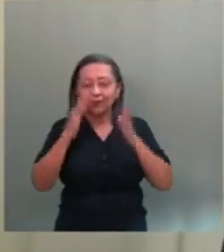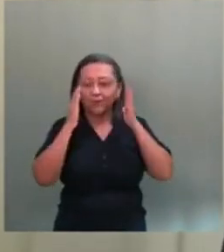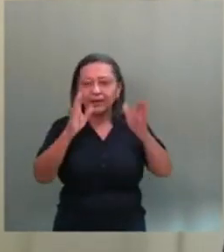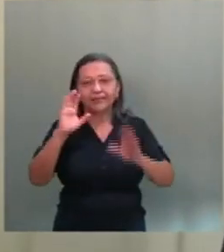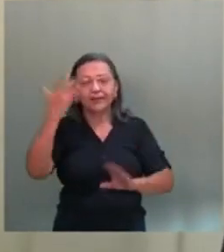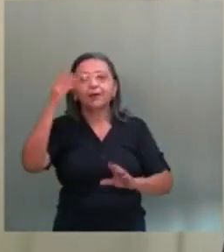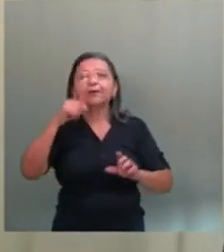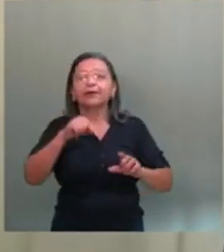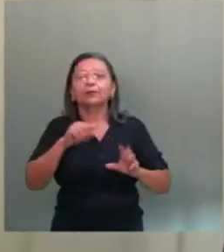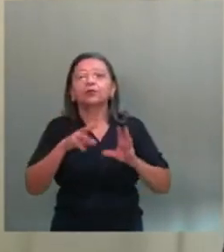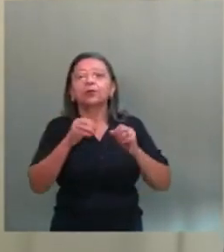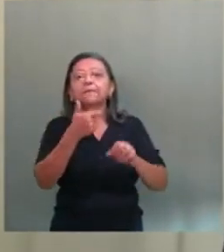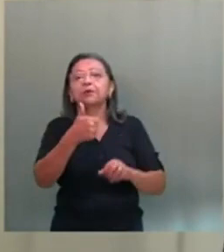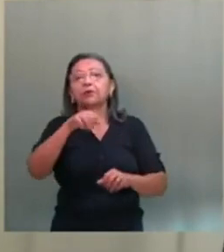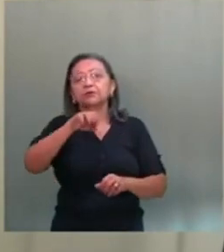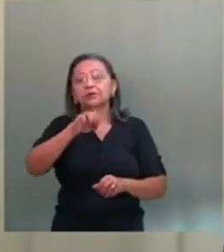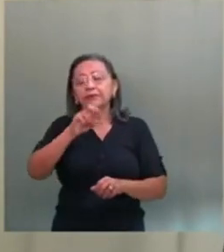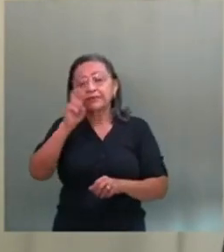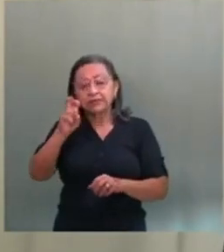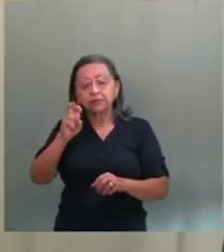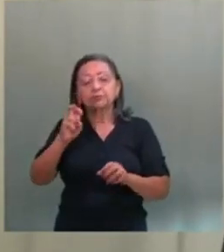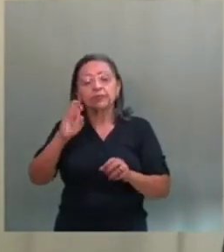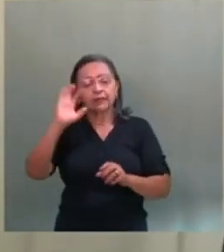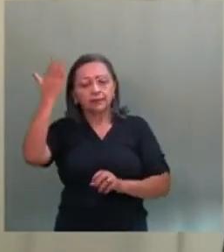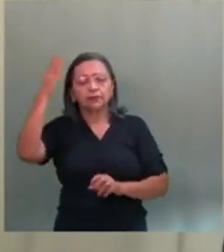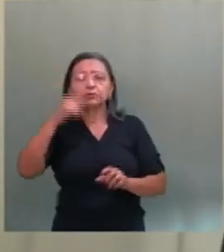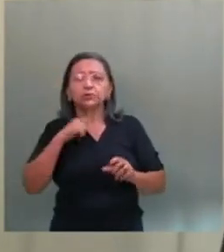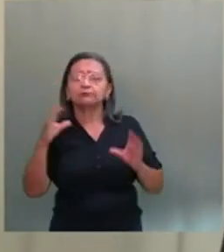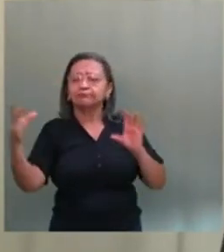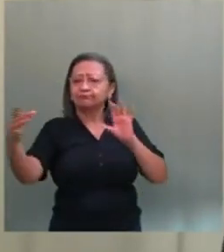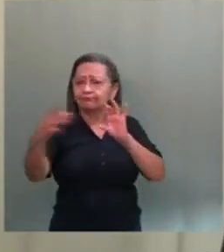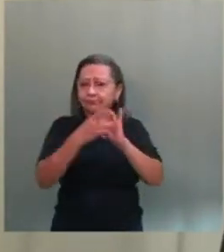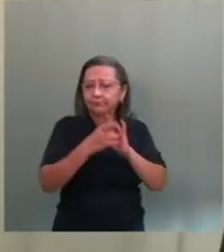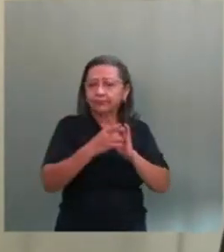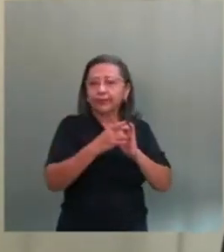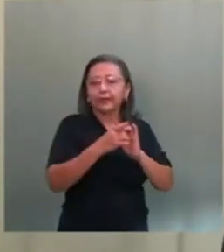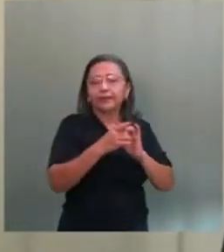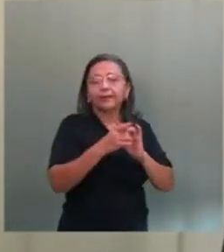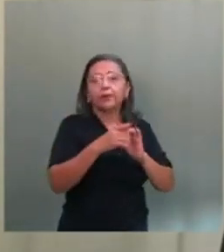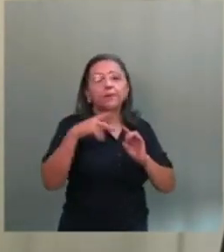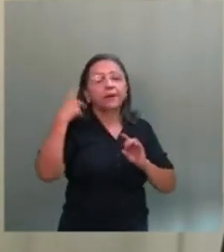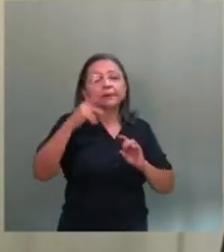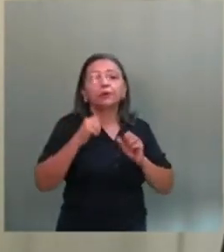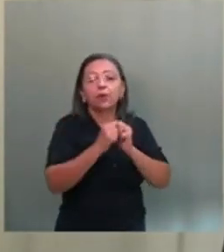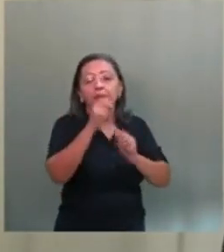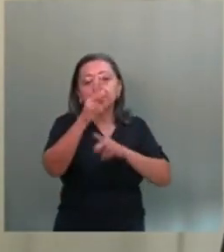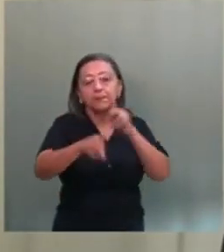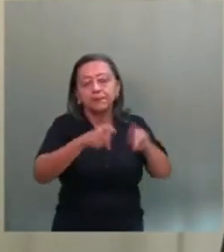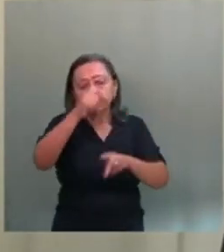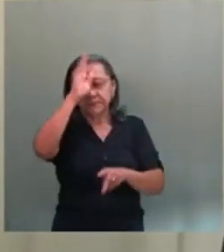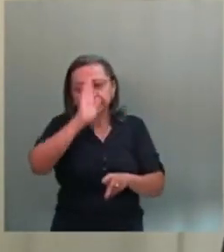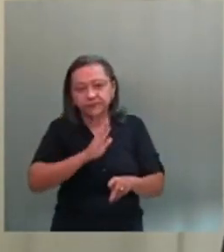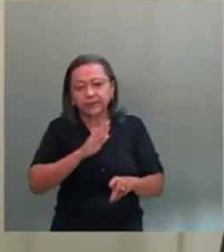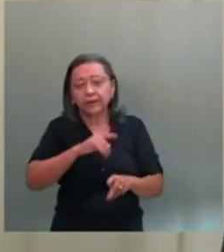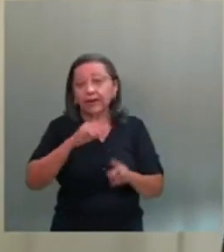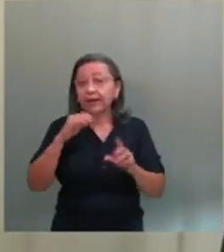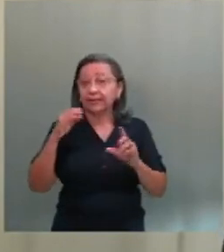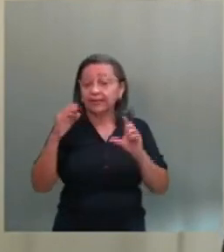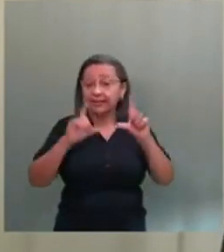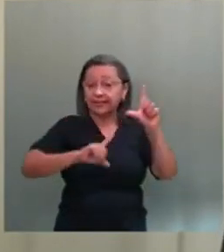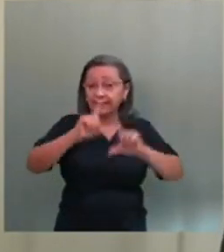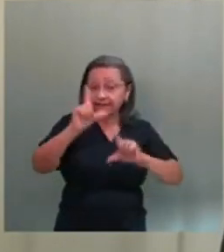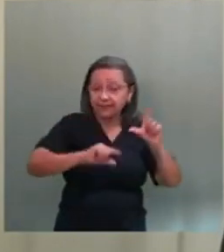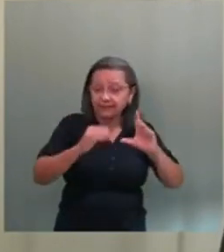em 1995 de estreitar os laços do parlamento com a população brasileira. A TV Senado